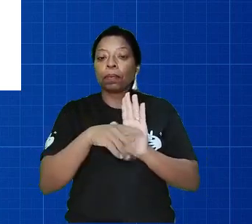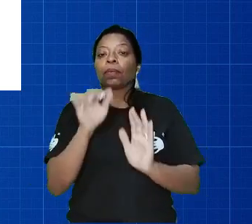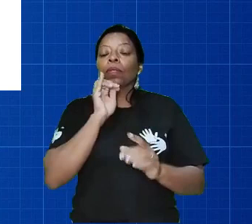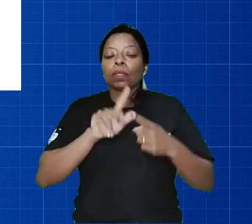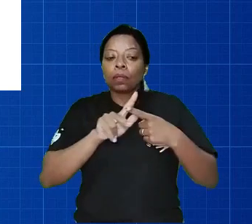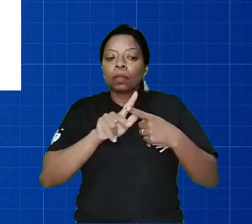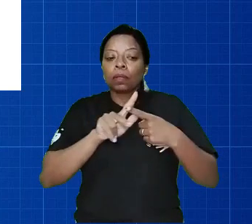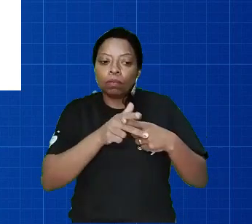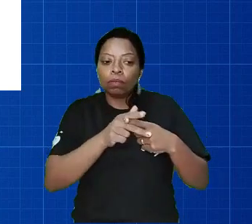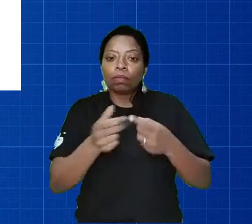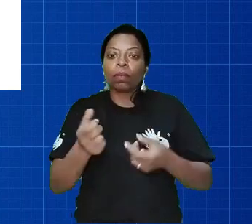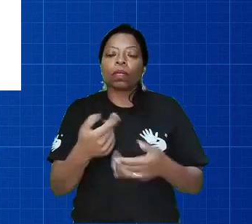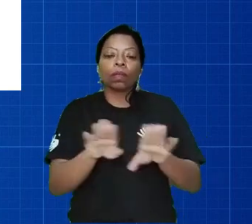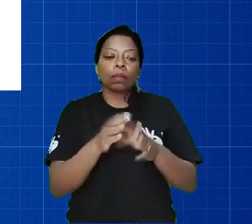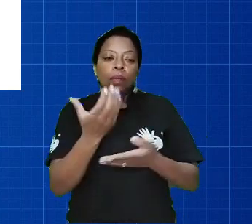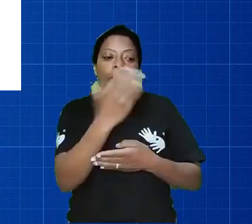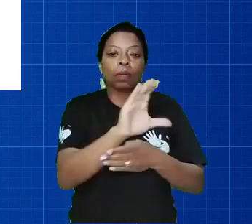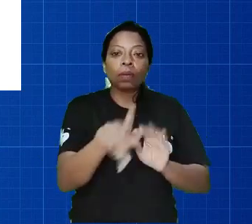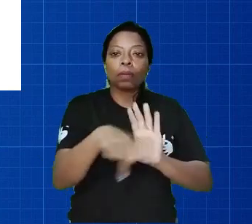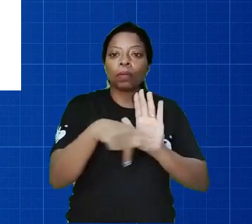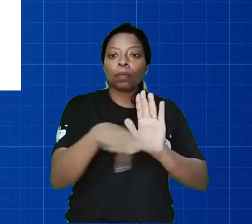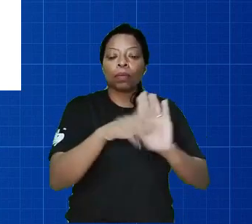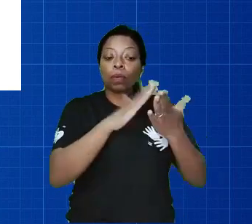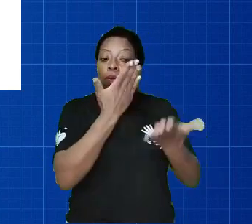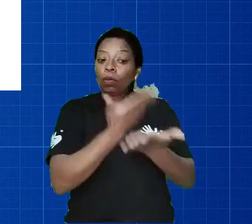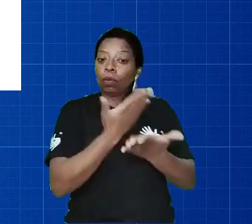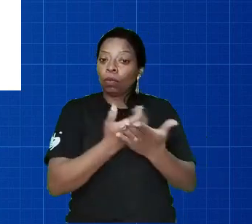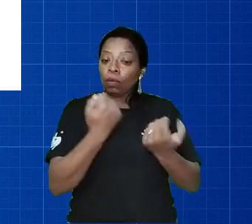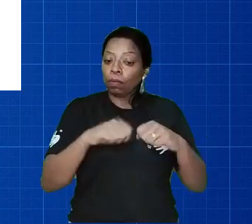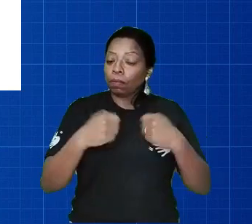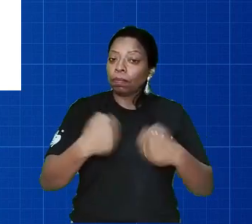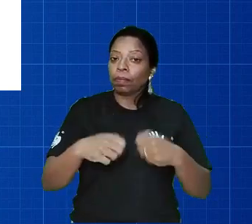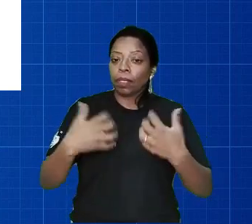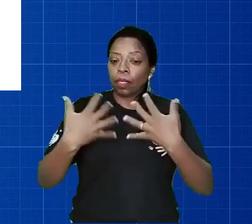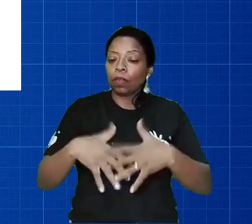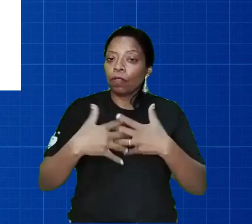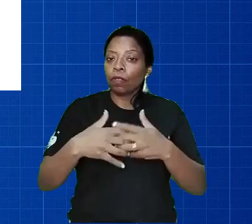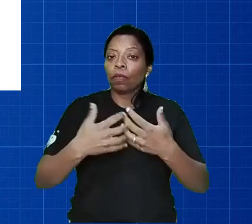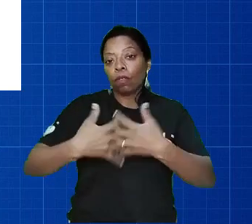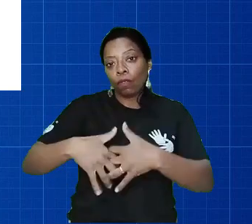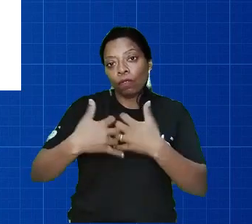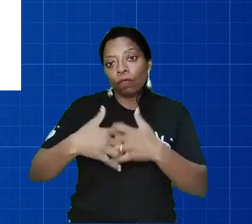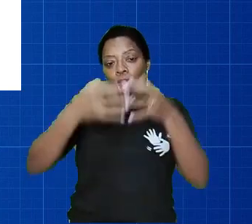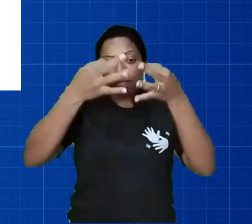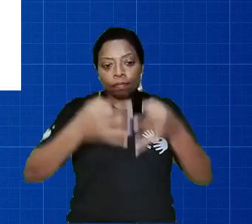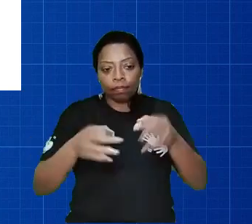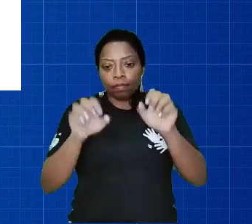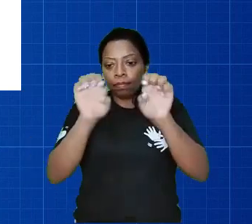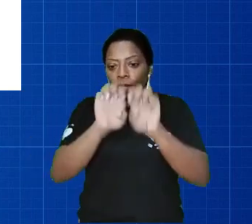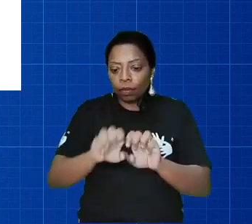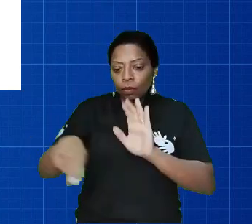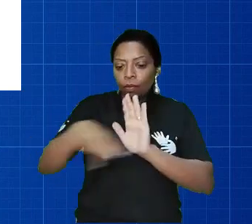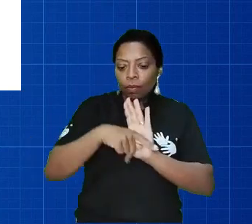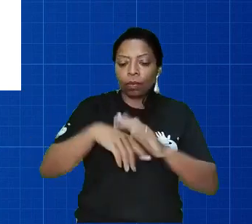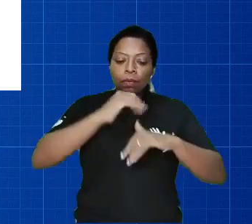e pequenos investimentos que concorram para a garantia do funcionamento e melhoria da infraestrutura física